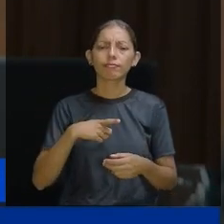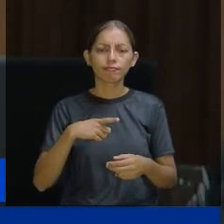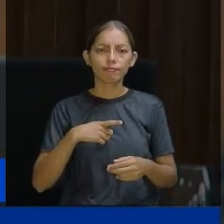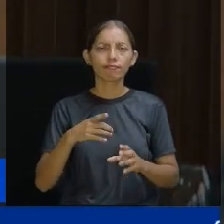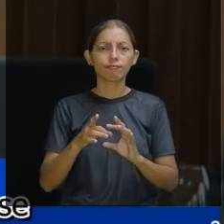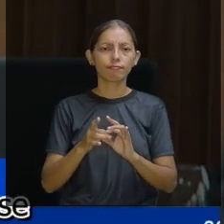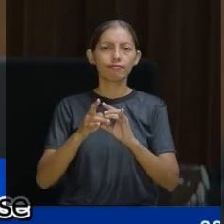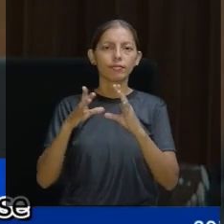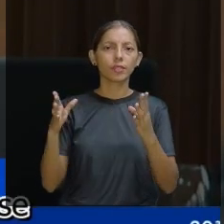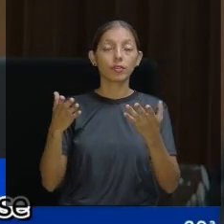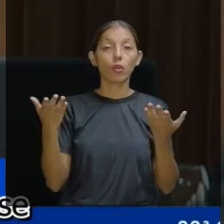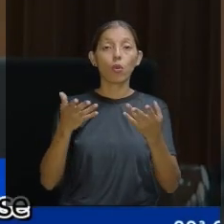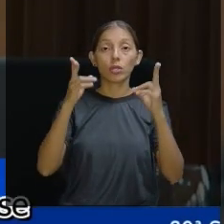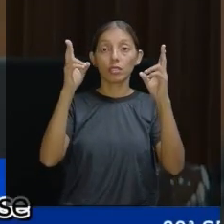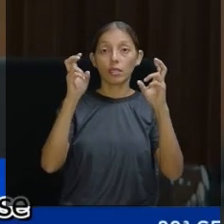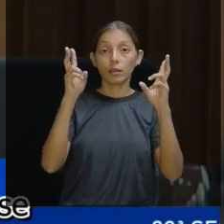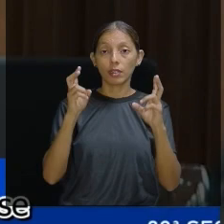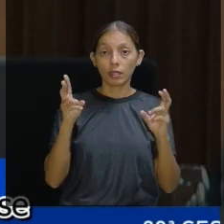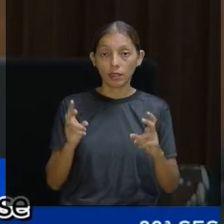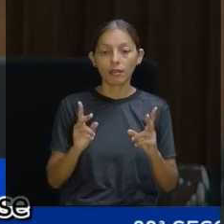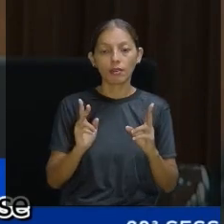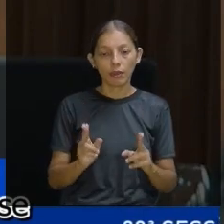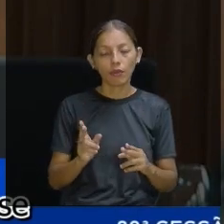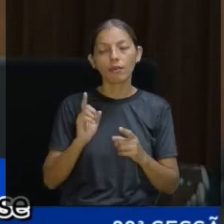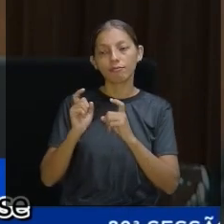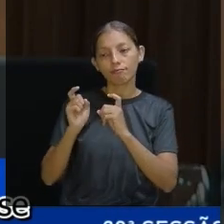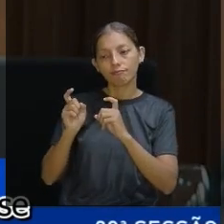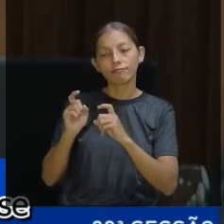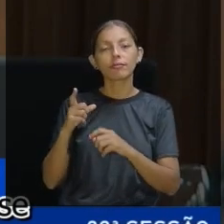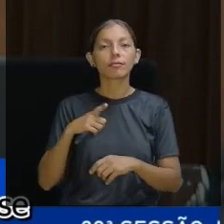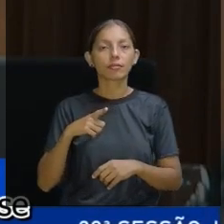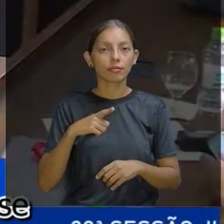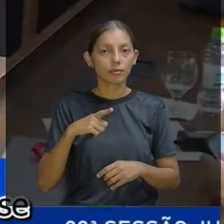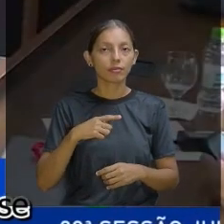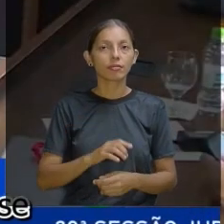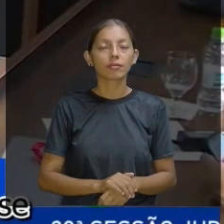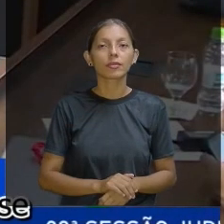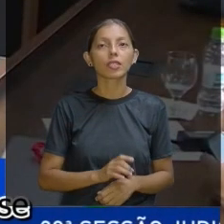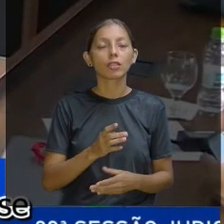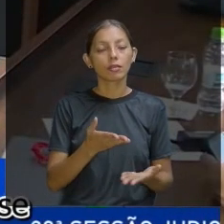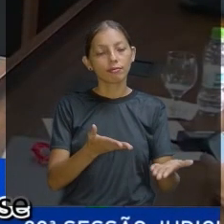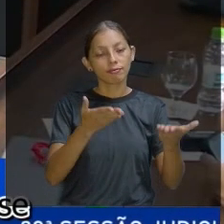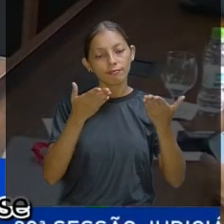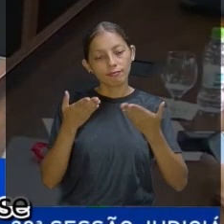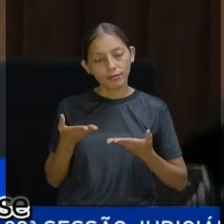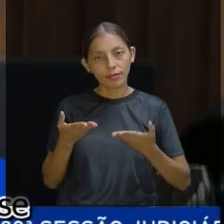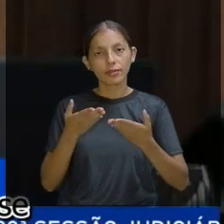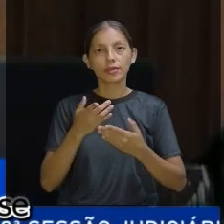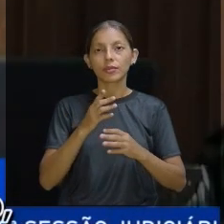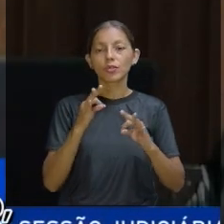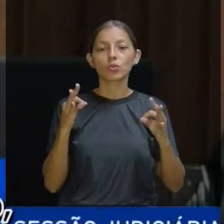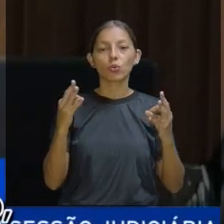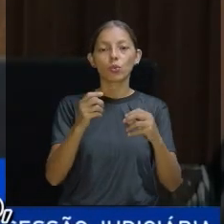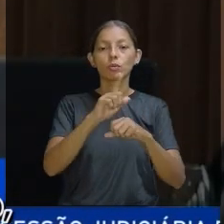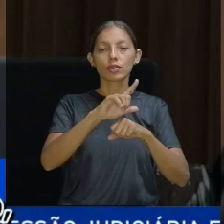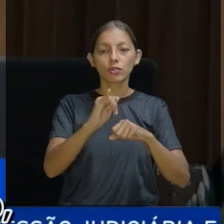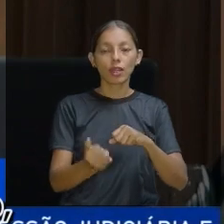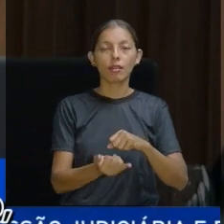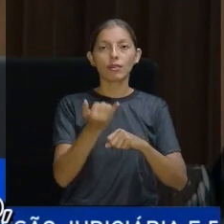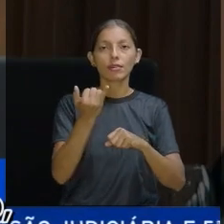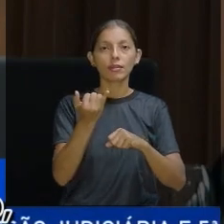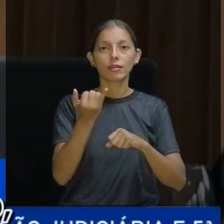aqui, e aí eu quero só fazer esse convite, reforçar esse convite à cidade, à sociedade do Laranjal do Jari, para